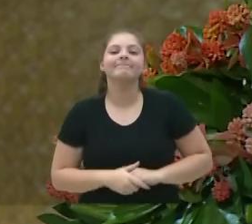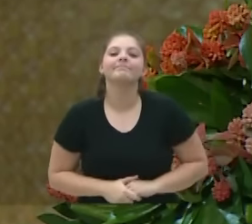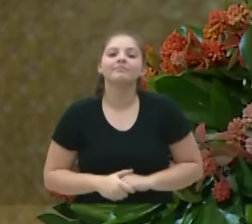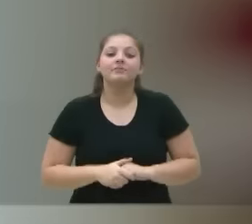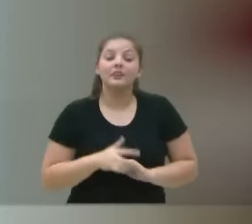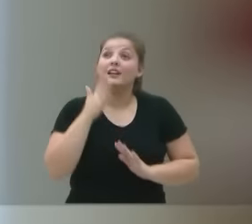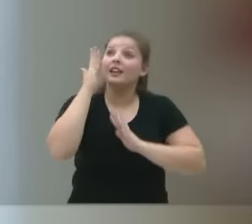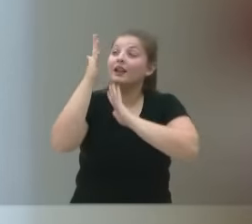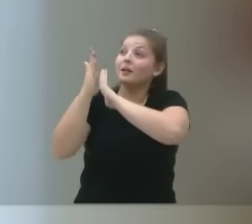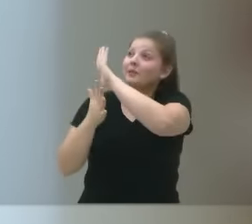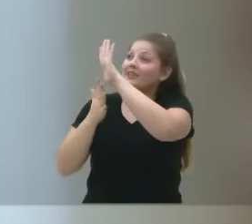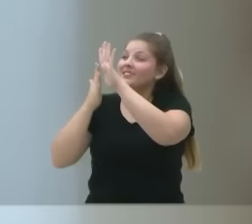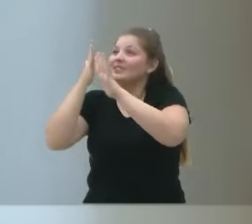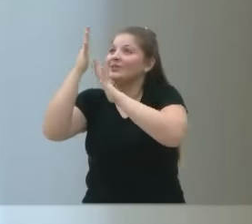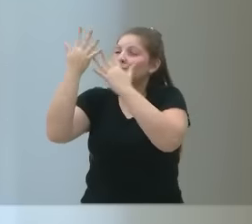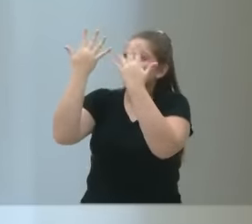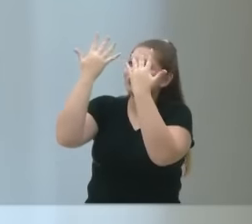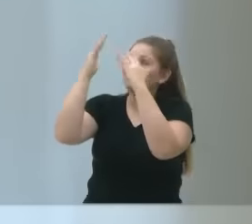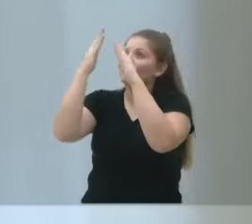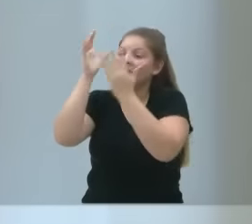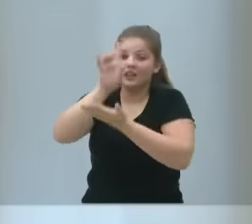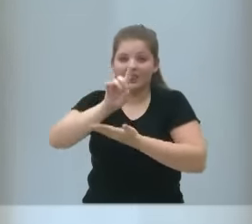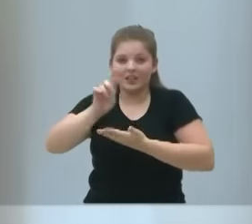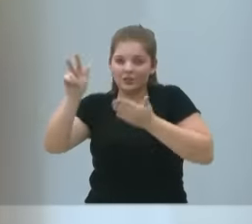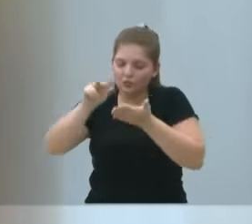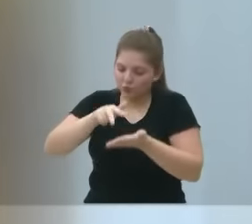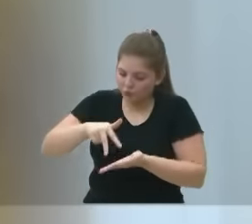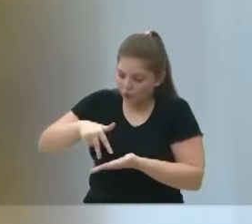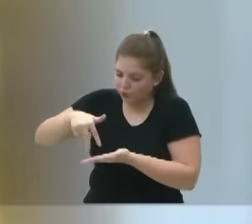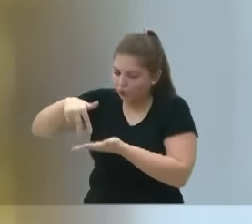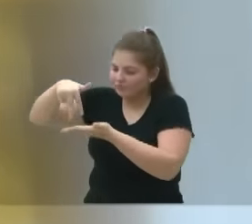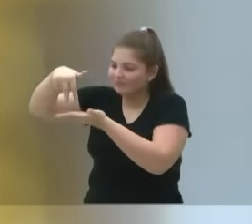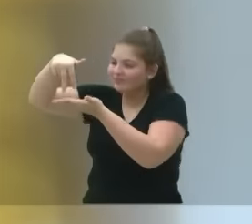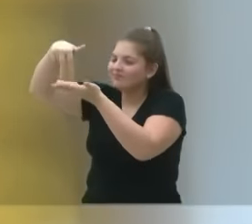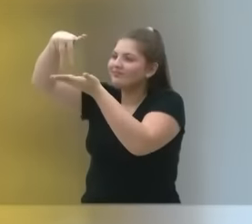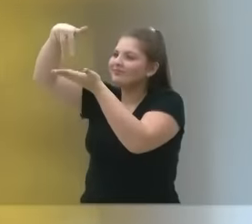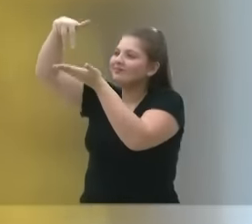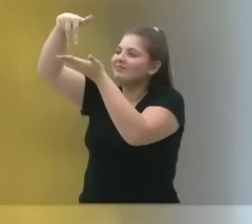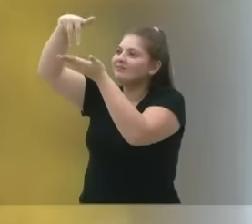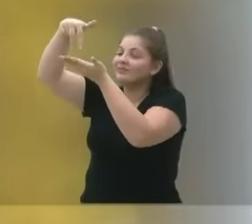Por entre aclamações Deus se